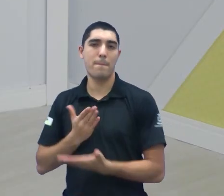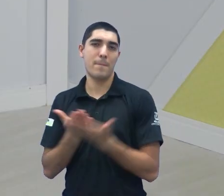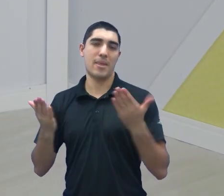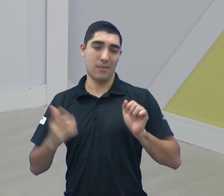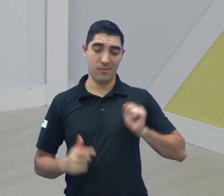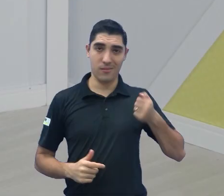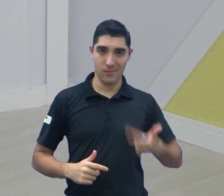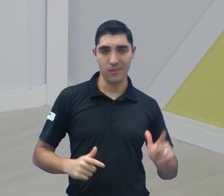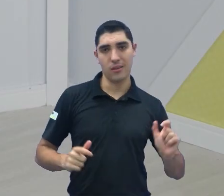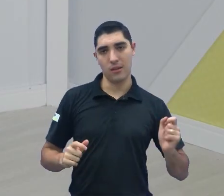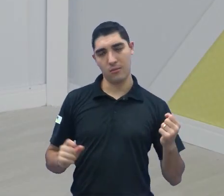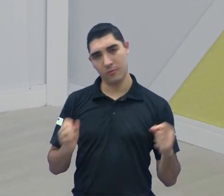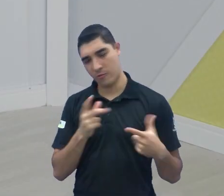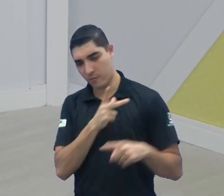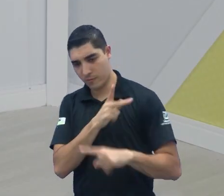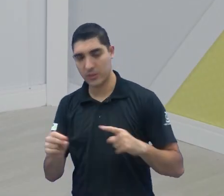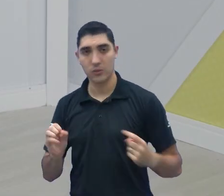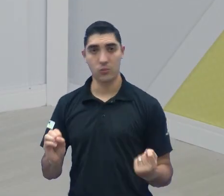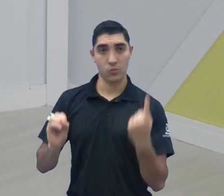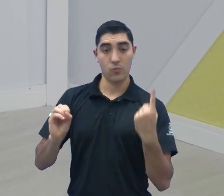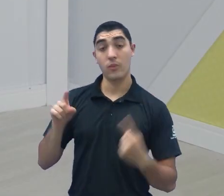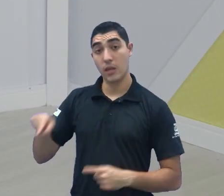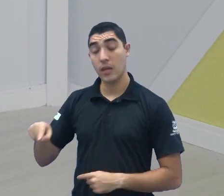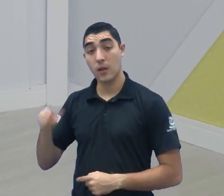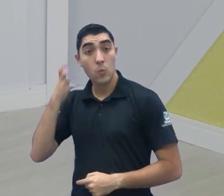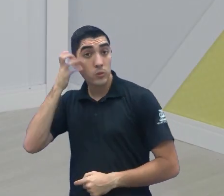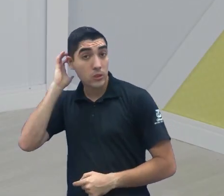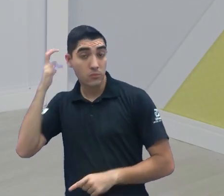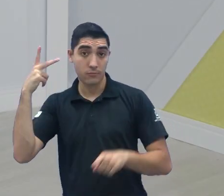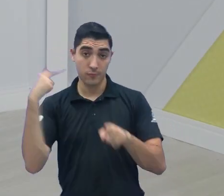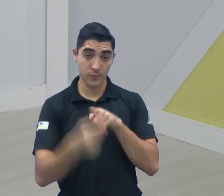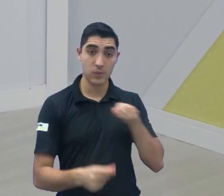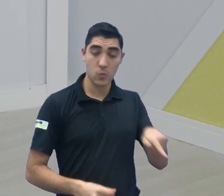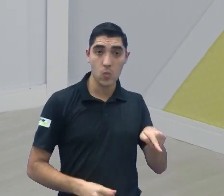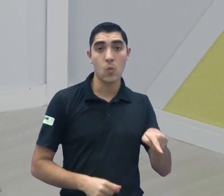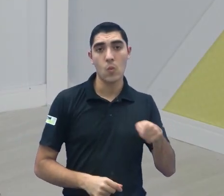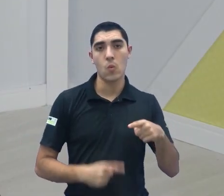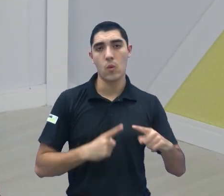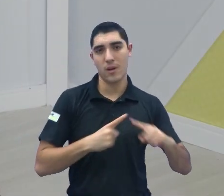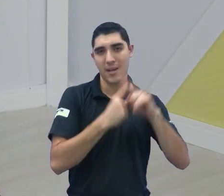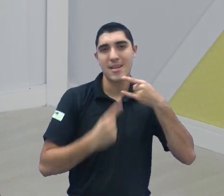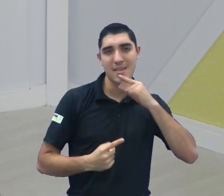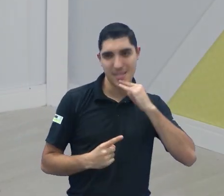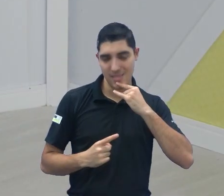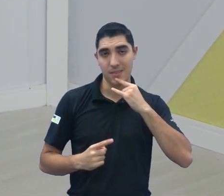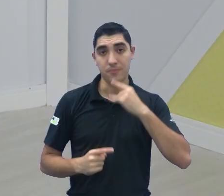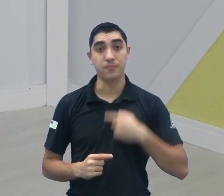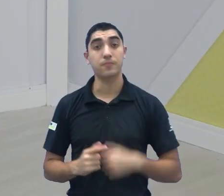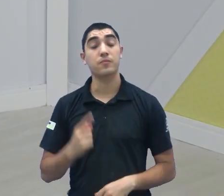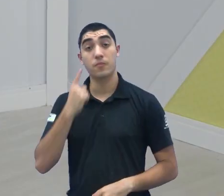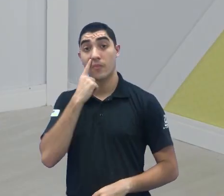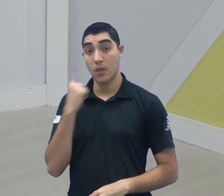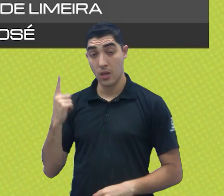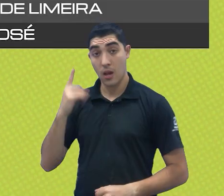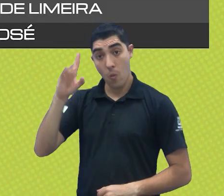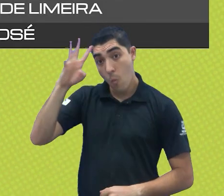André bateu 15 de Piracicaba. Jogos da quarta rodada, todos na quarta-feira, Juventus e Taubaté,